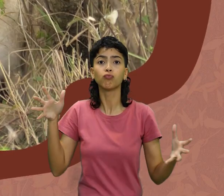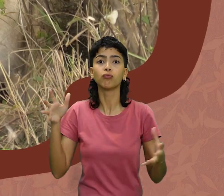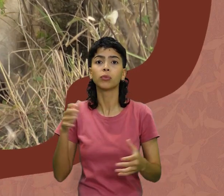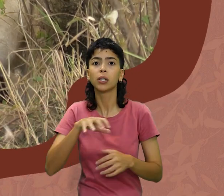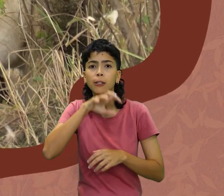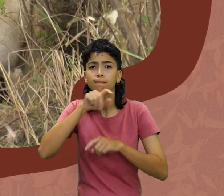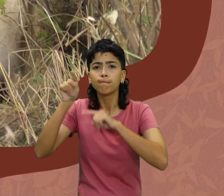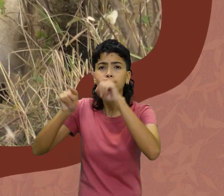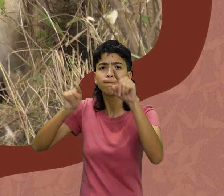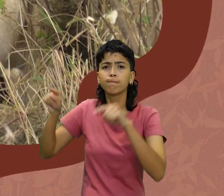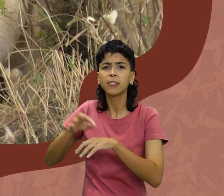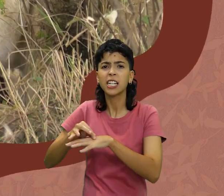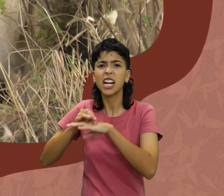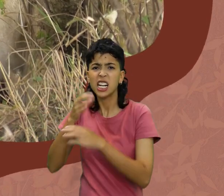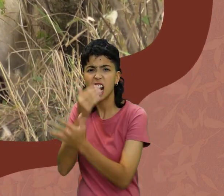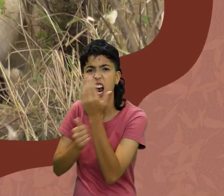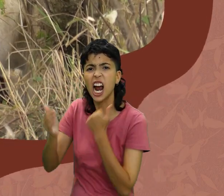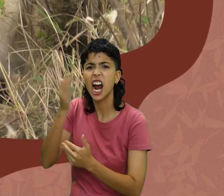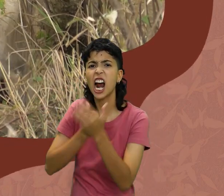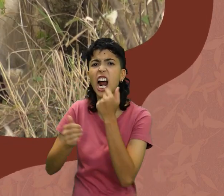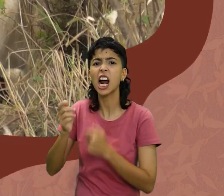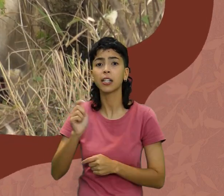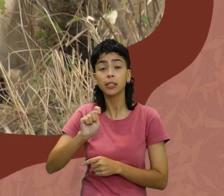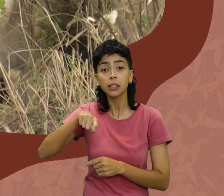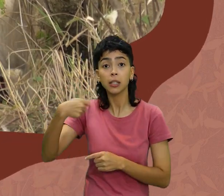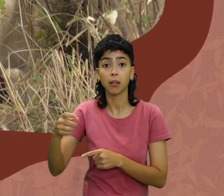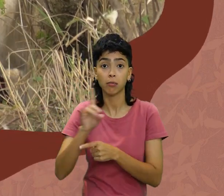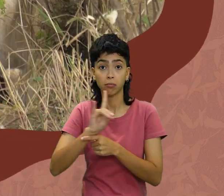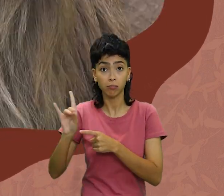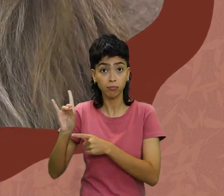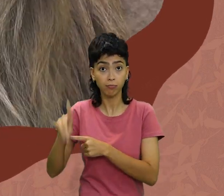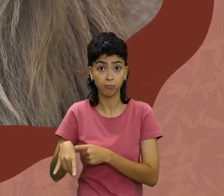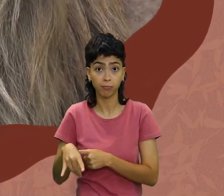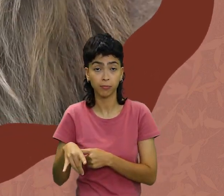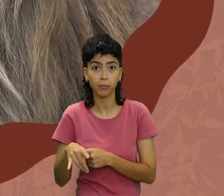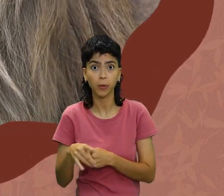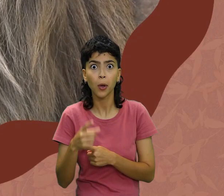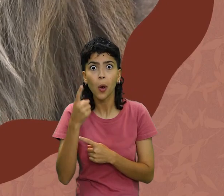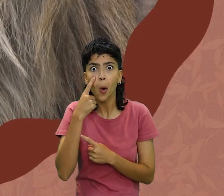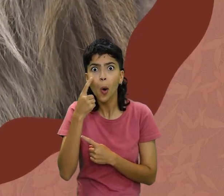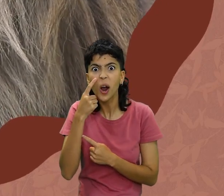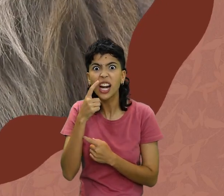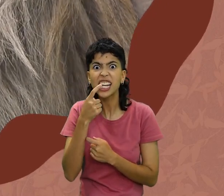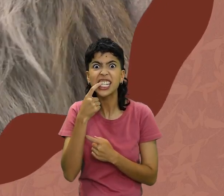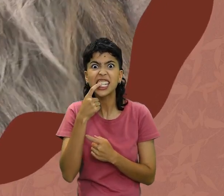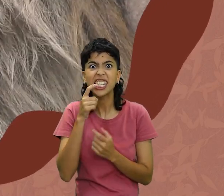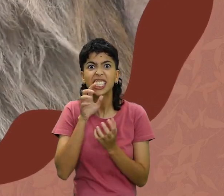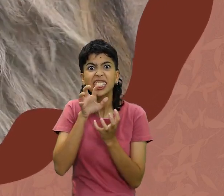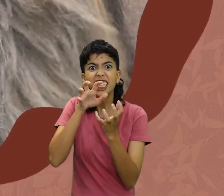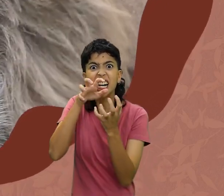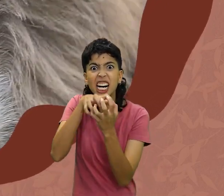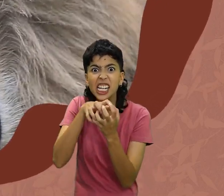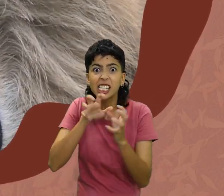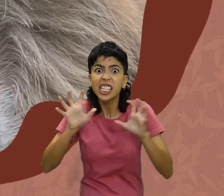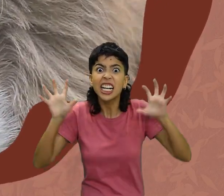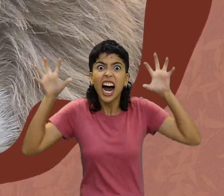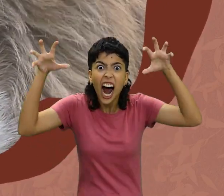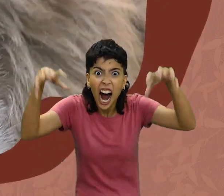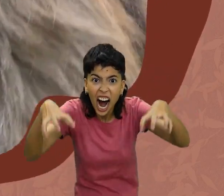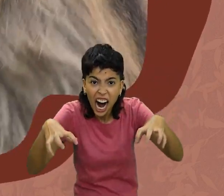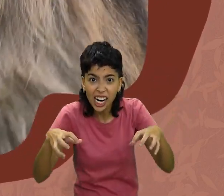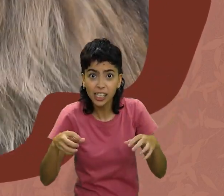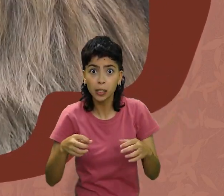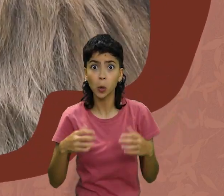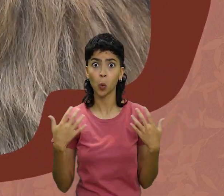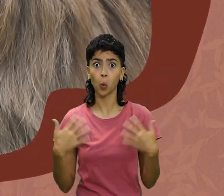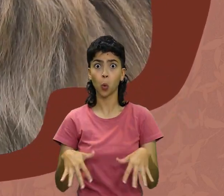carne de outros animais. São carnívoros. Olha só os dentes e as garras que eles possuem para